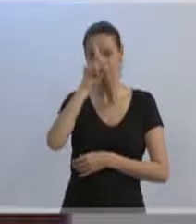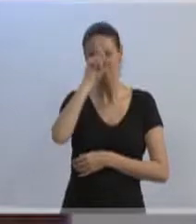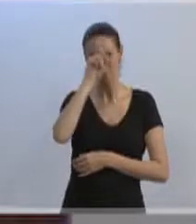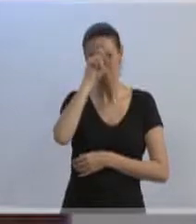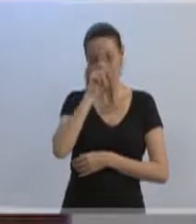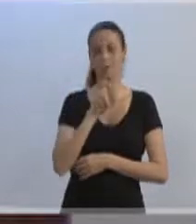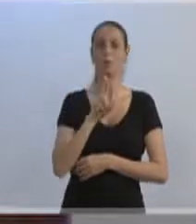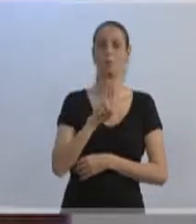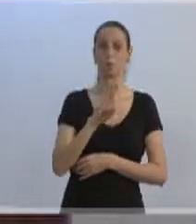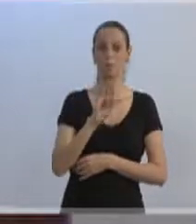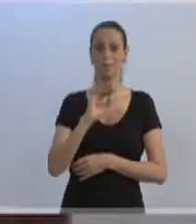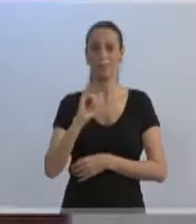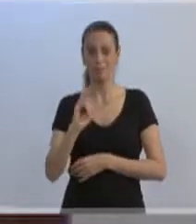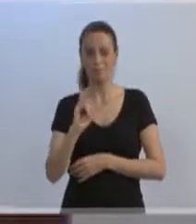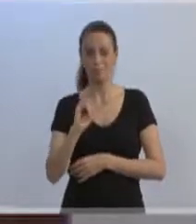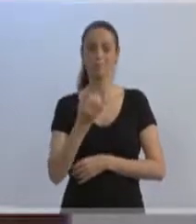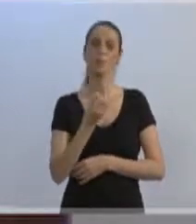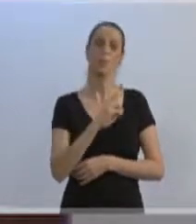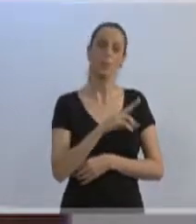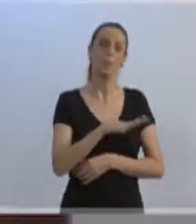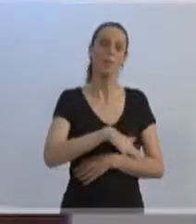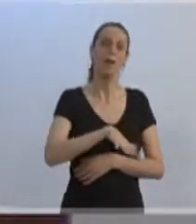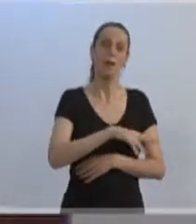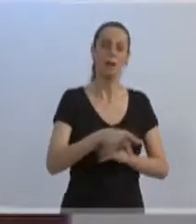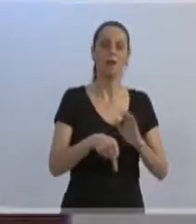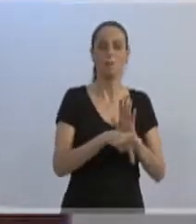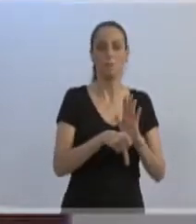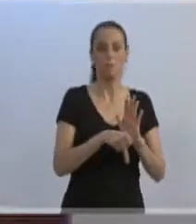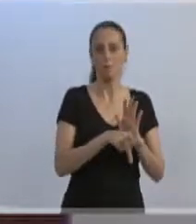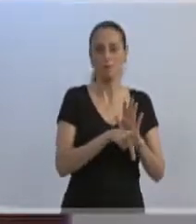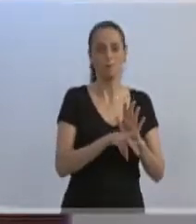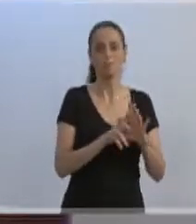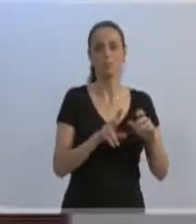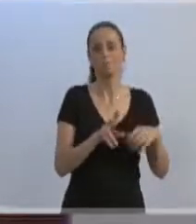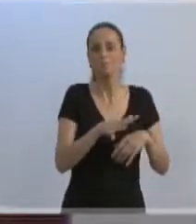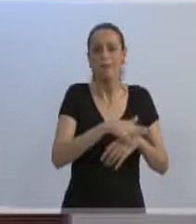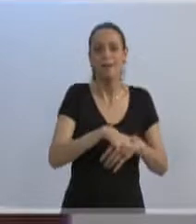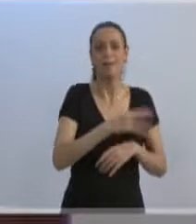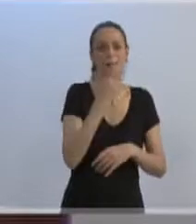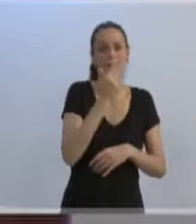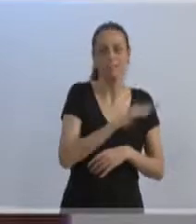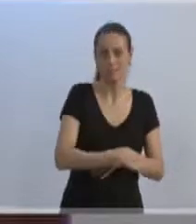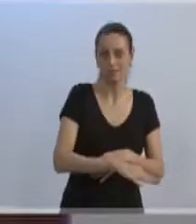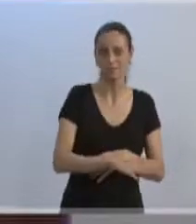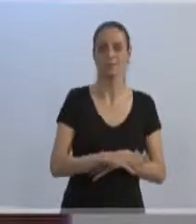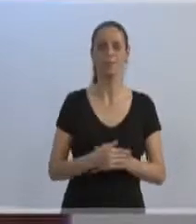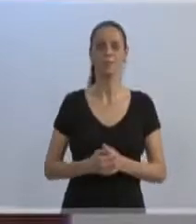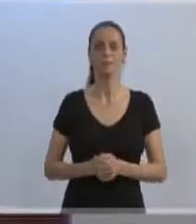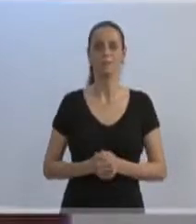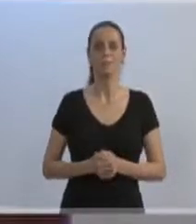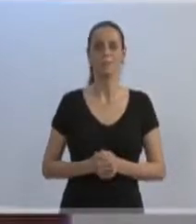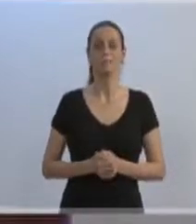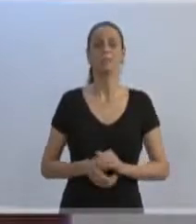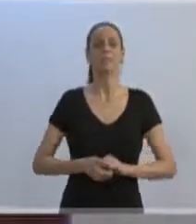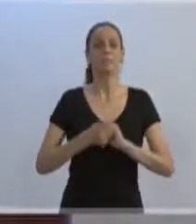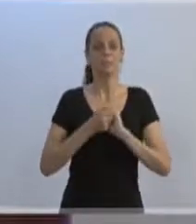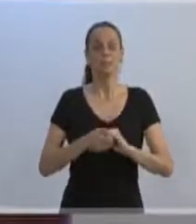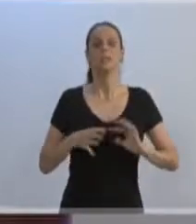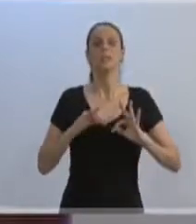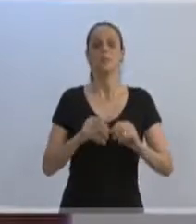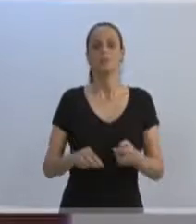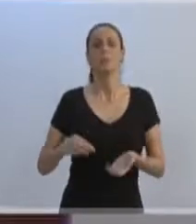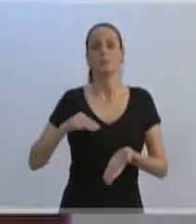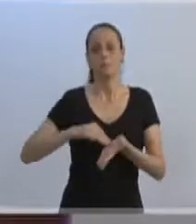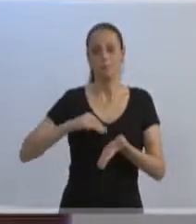neonatal ou pediátrica do hospital santo antônio cumprimento e parabenizo a todos os membros